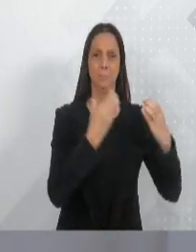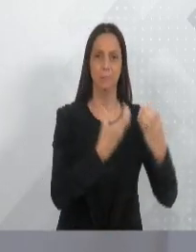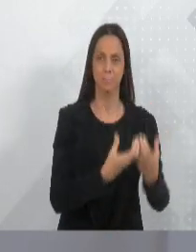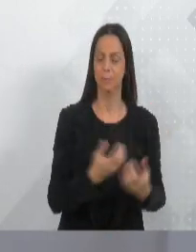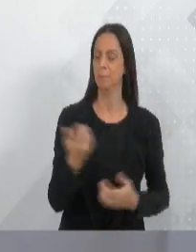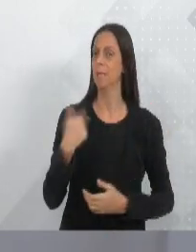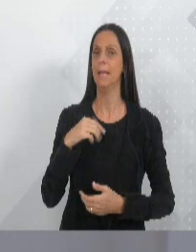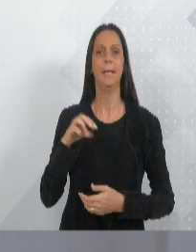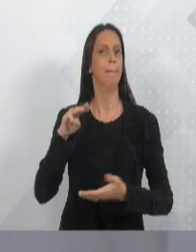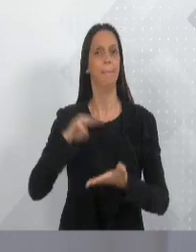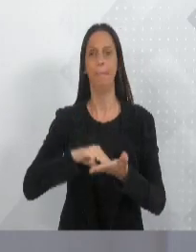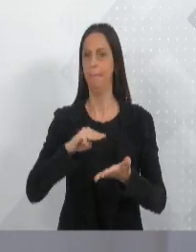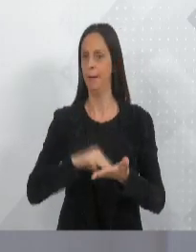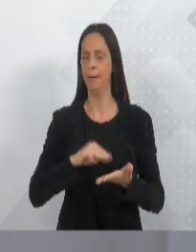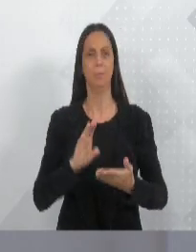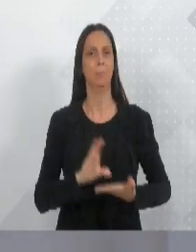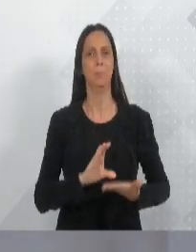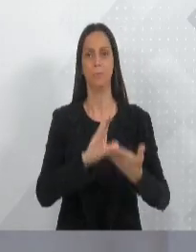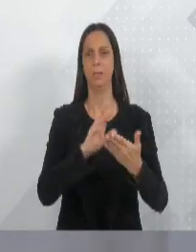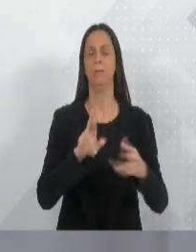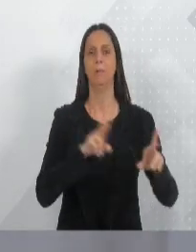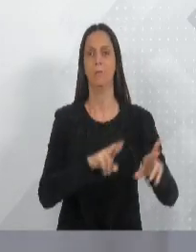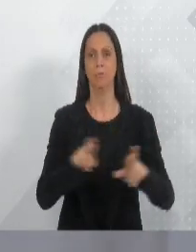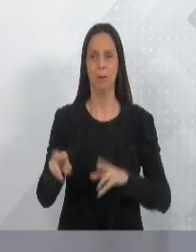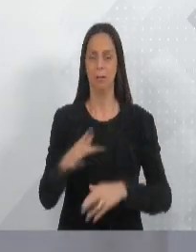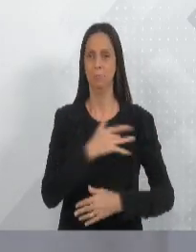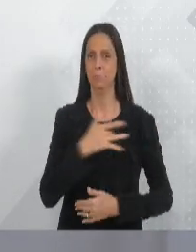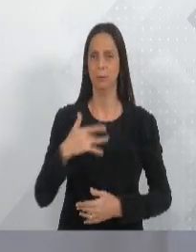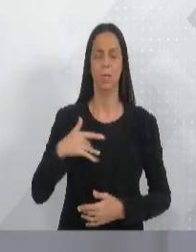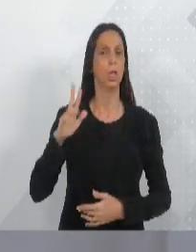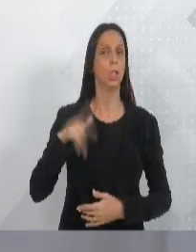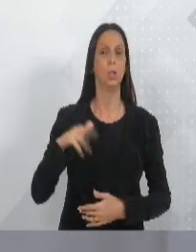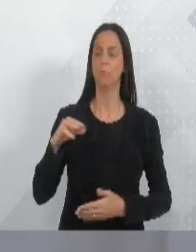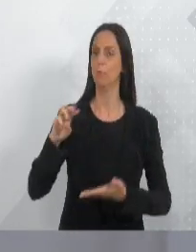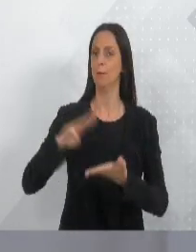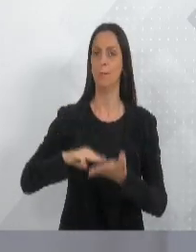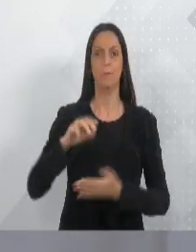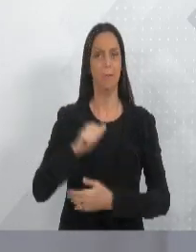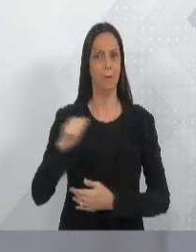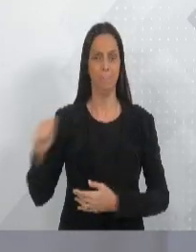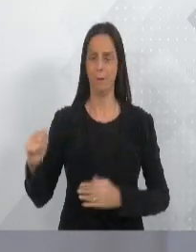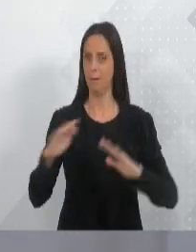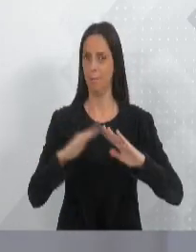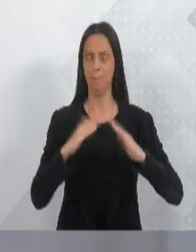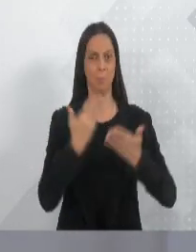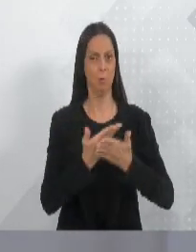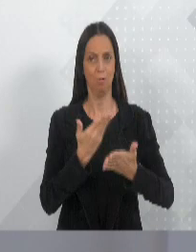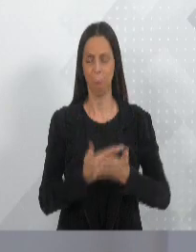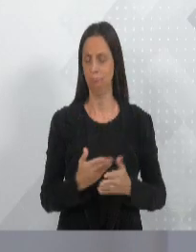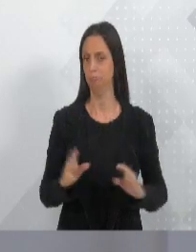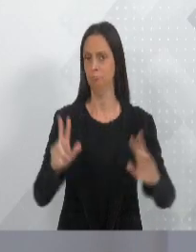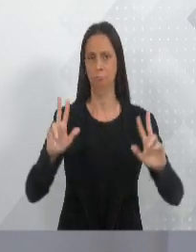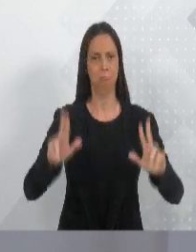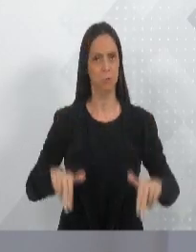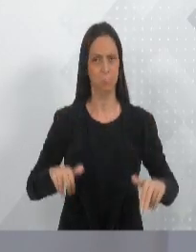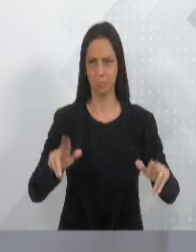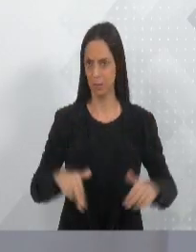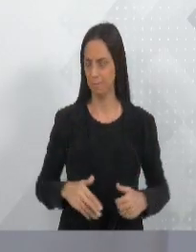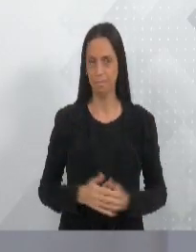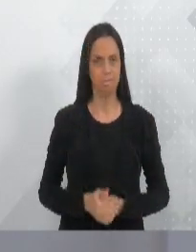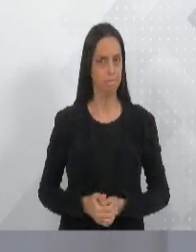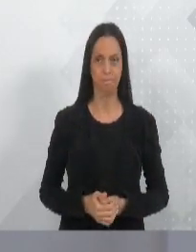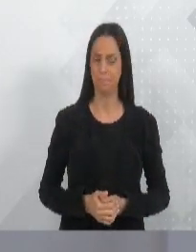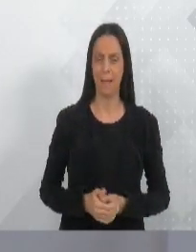Saúde nunca fui membro de app de escola nunca fui membro de nada do que aqueles que geralmente